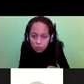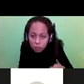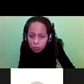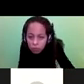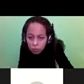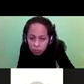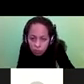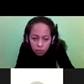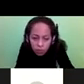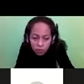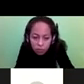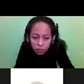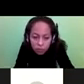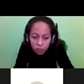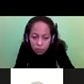uma imagem